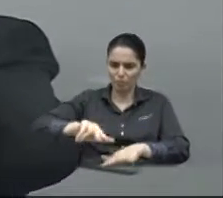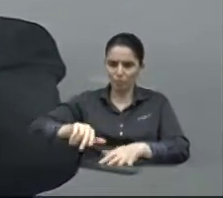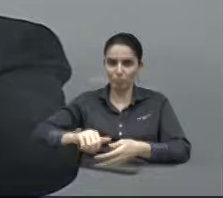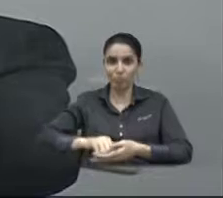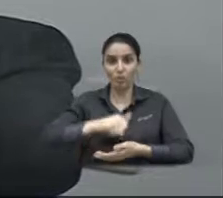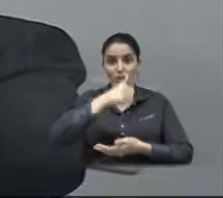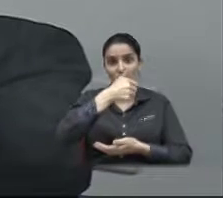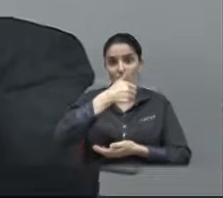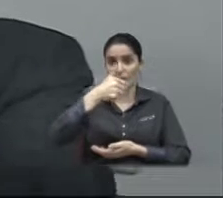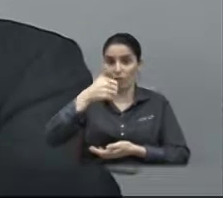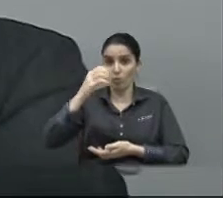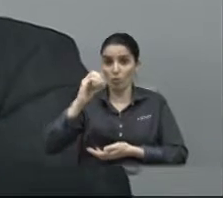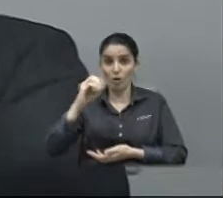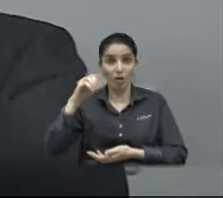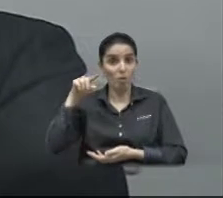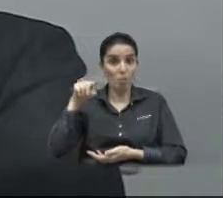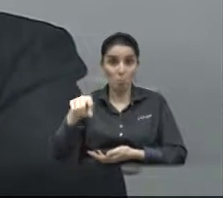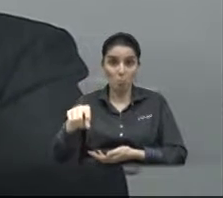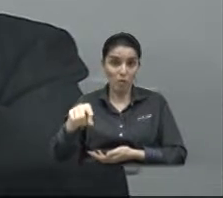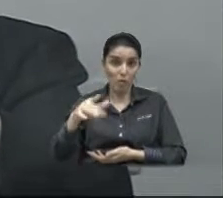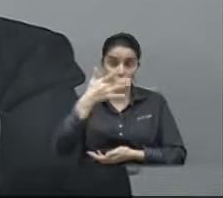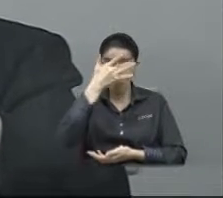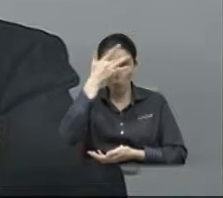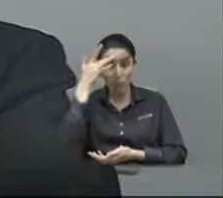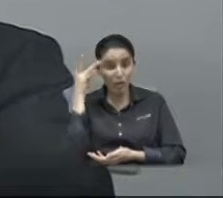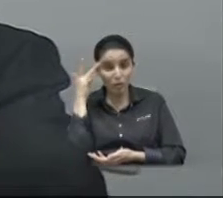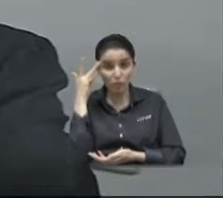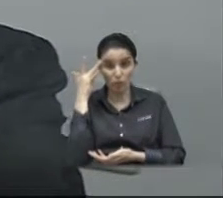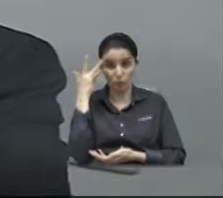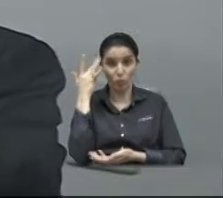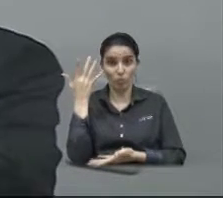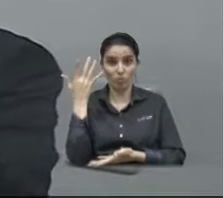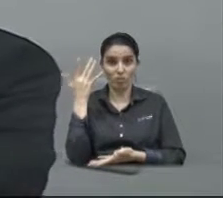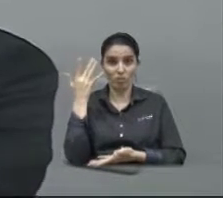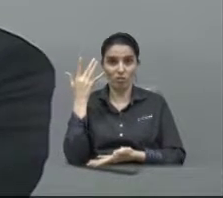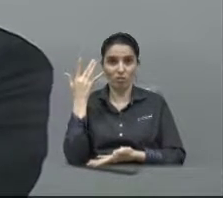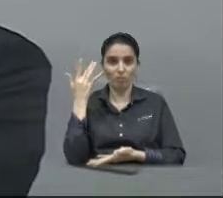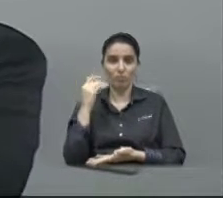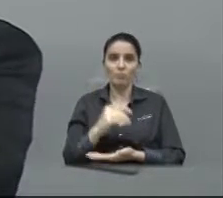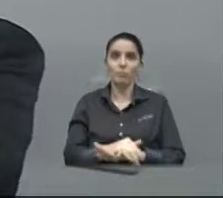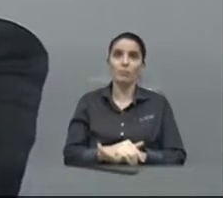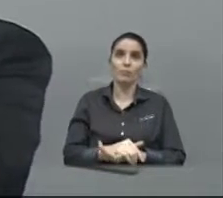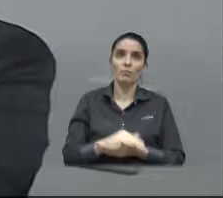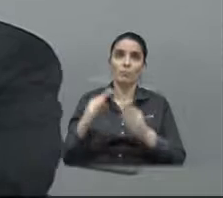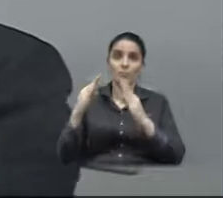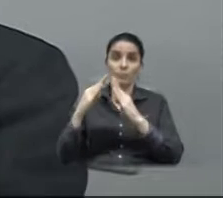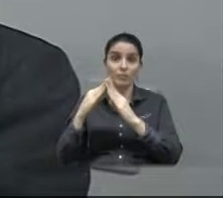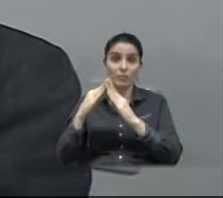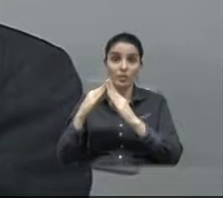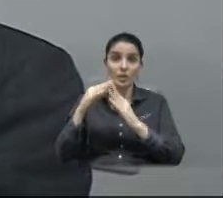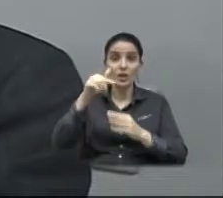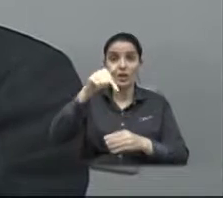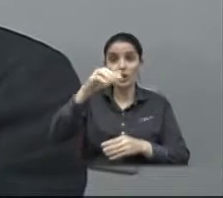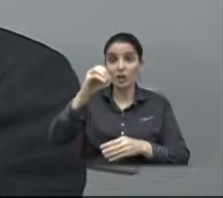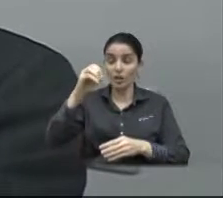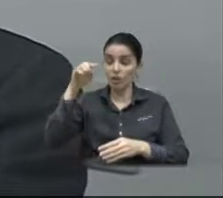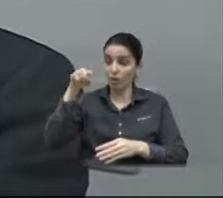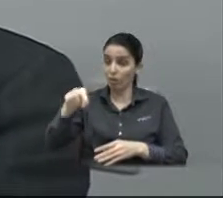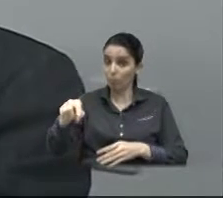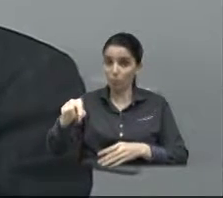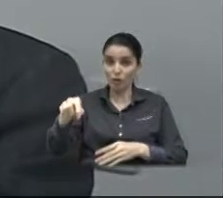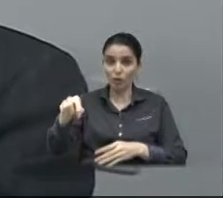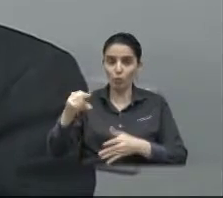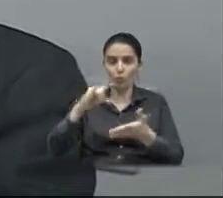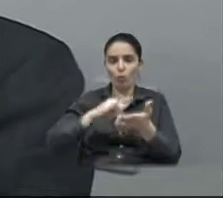mil residências em Limeira, 70 mil, elas são de 200 metros quadrados, então irregular, são pessoas